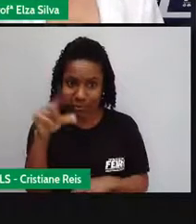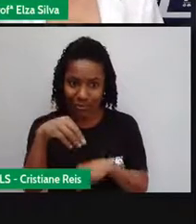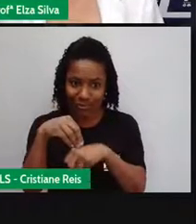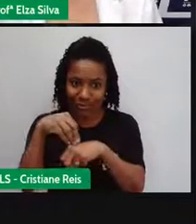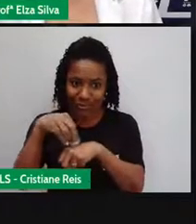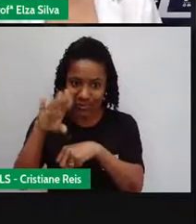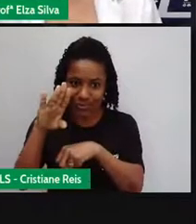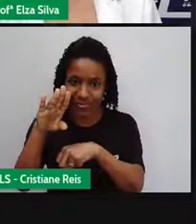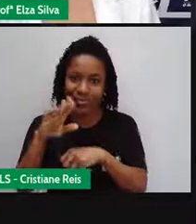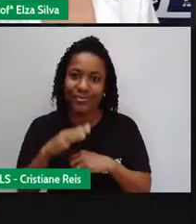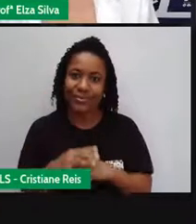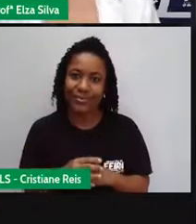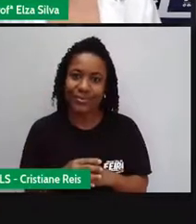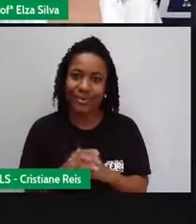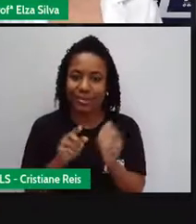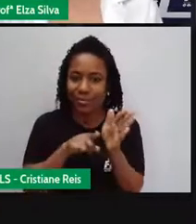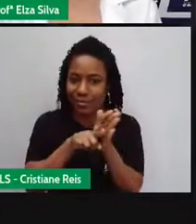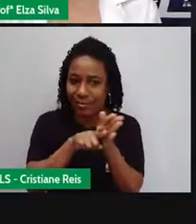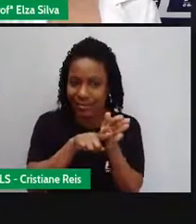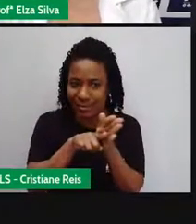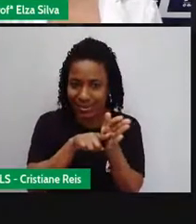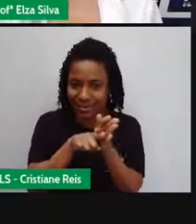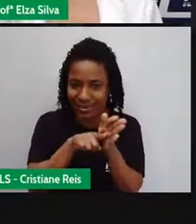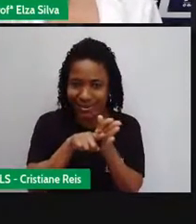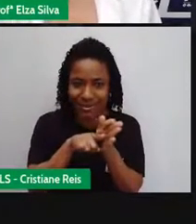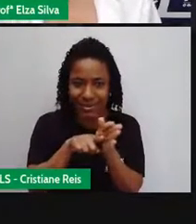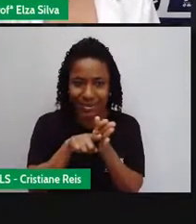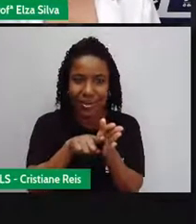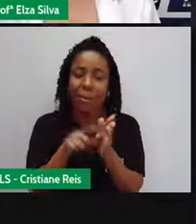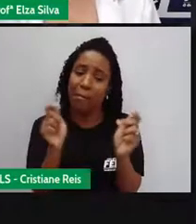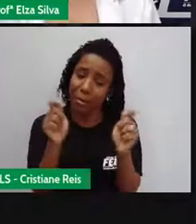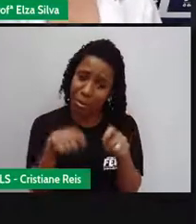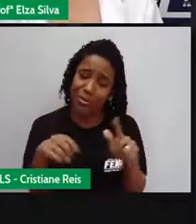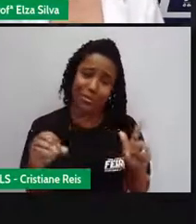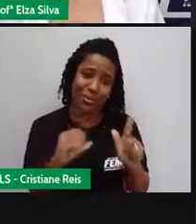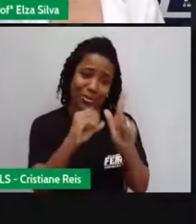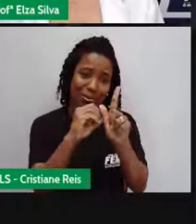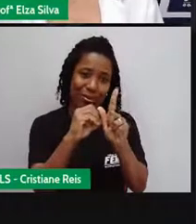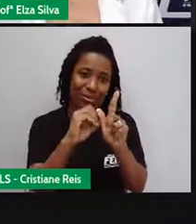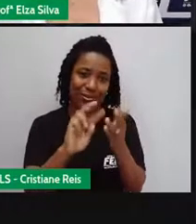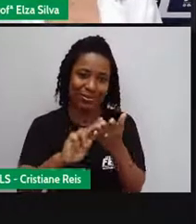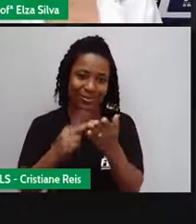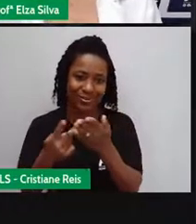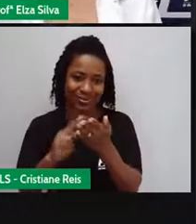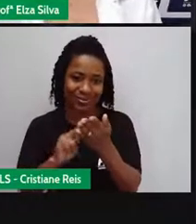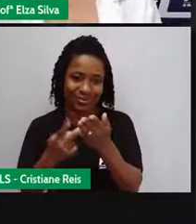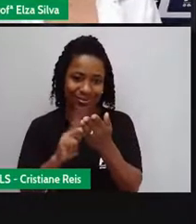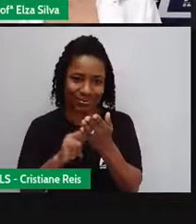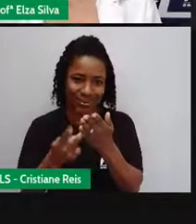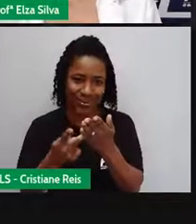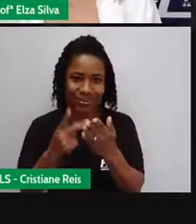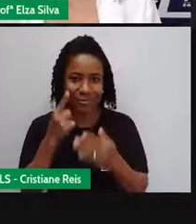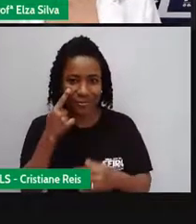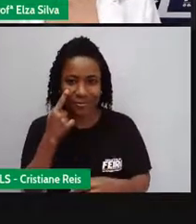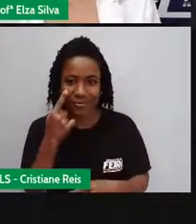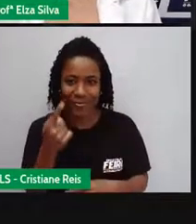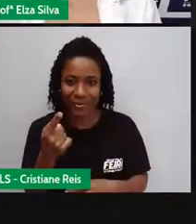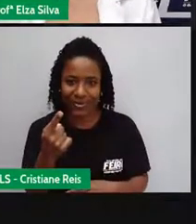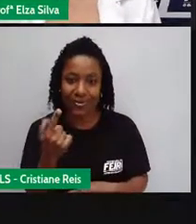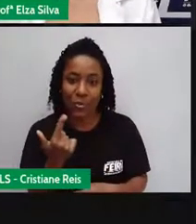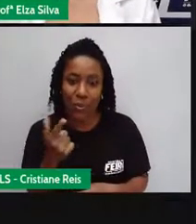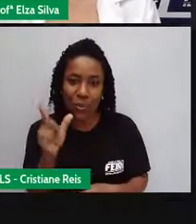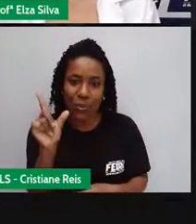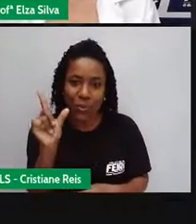que é pesquisar o significado da palavra no Google Tradutor. Olha aqui, acabei de encontrar